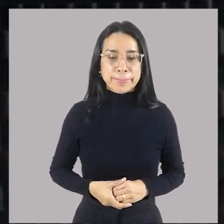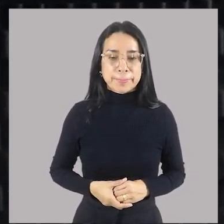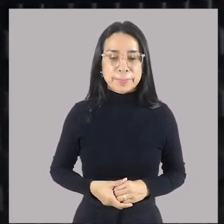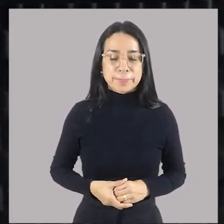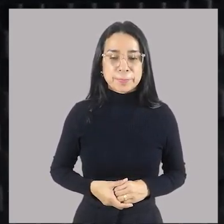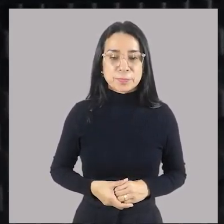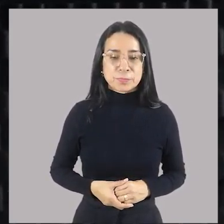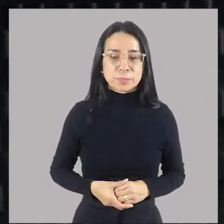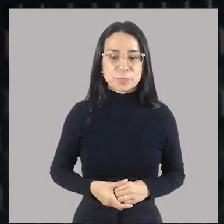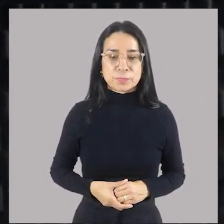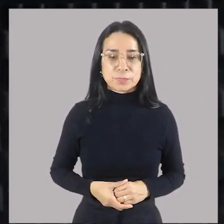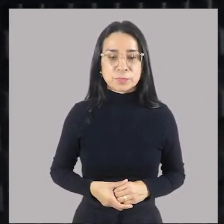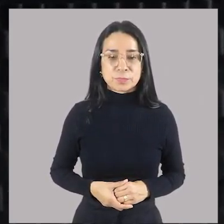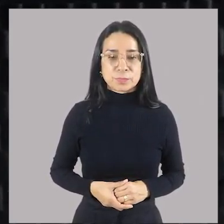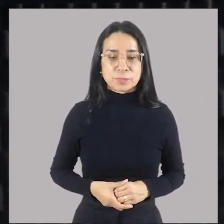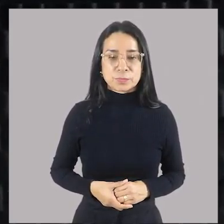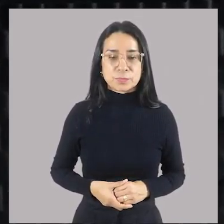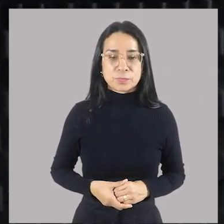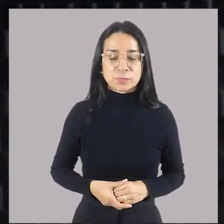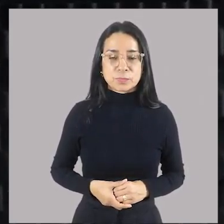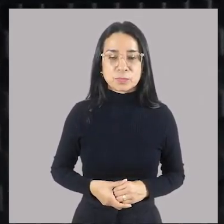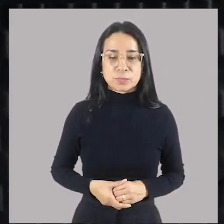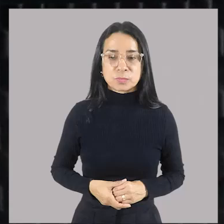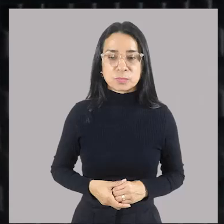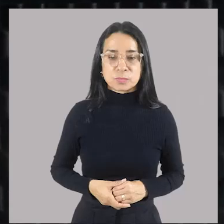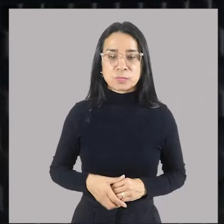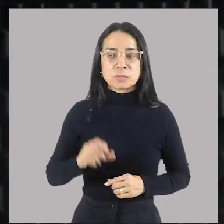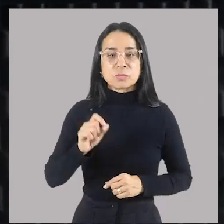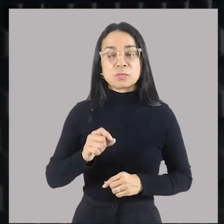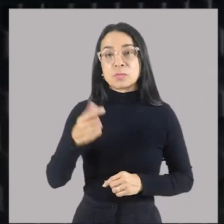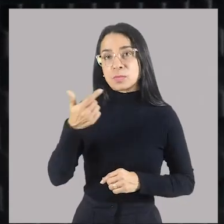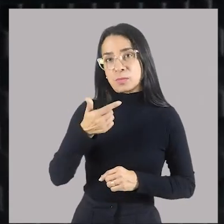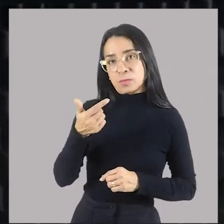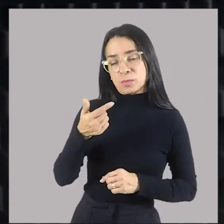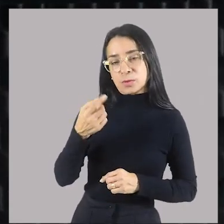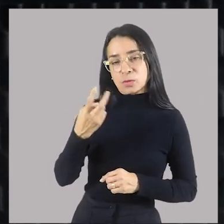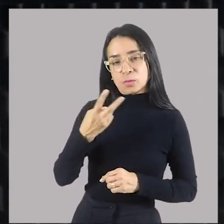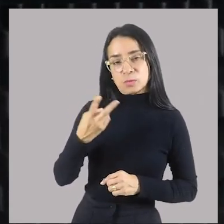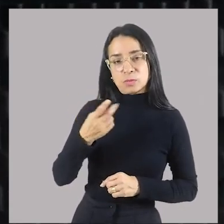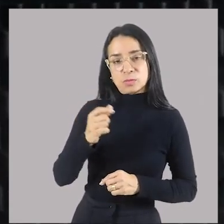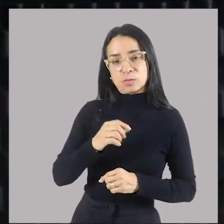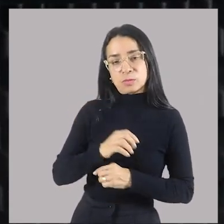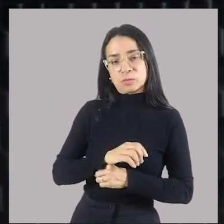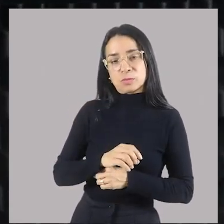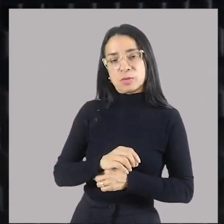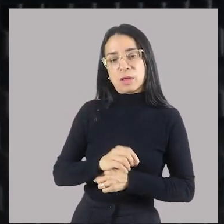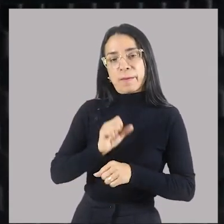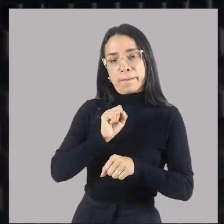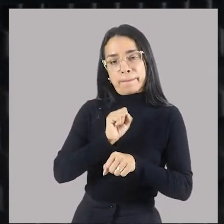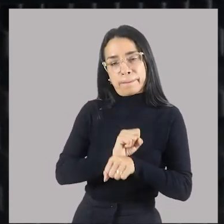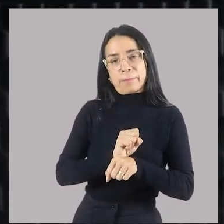função, estabilização das posições corporais. Então, sem a musculatura estarem